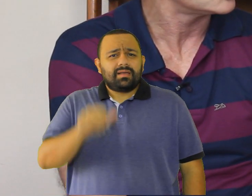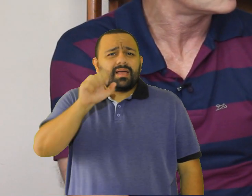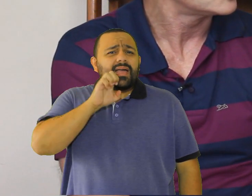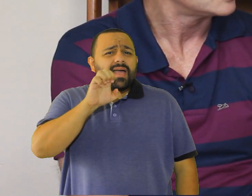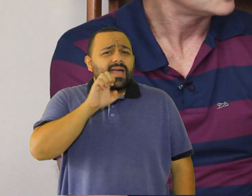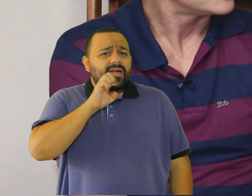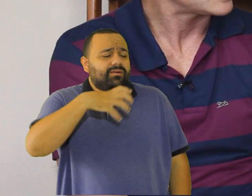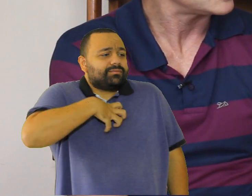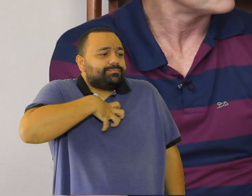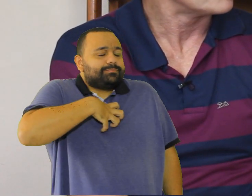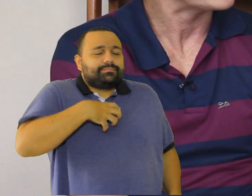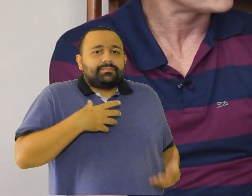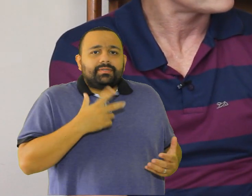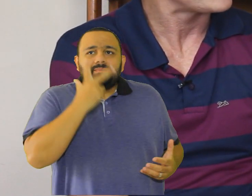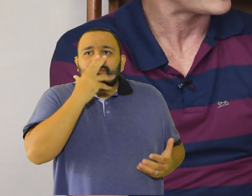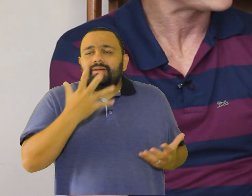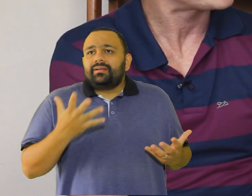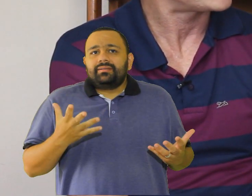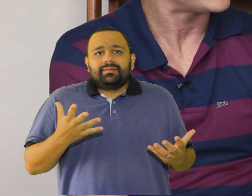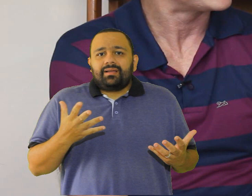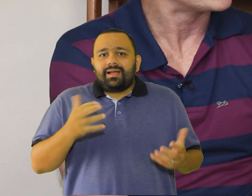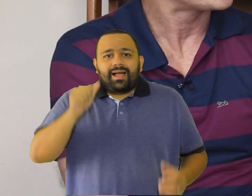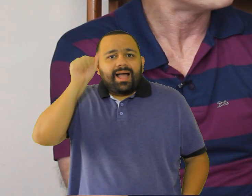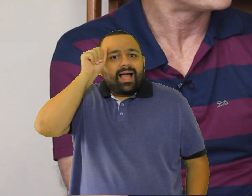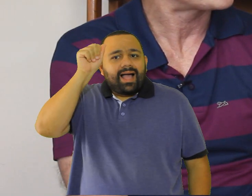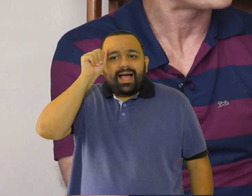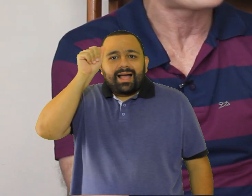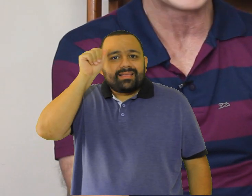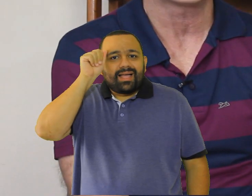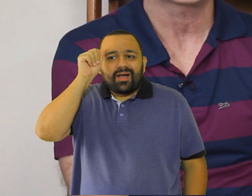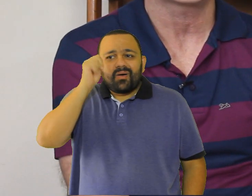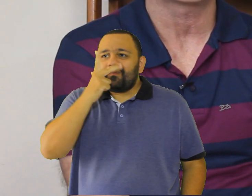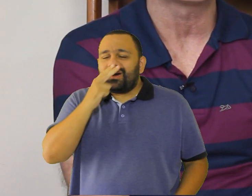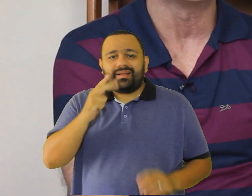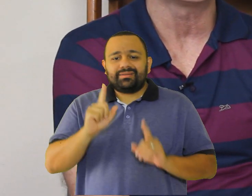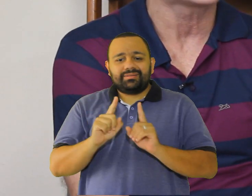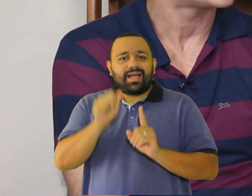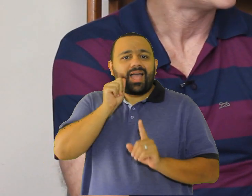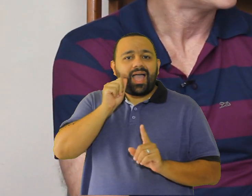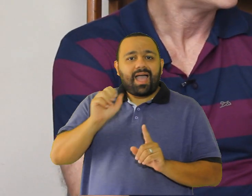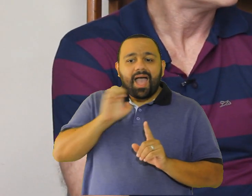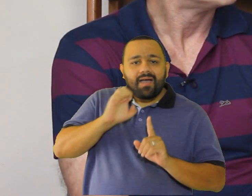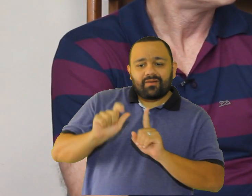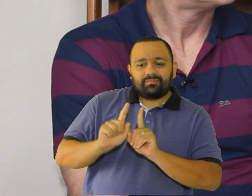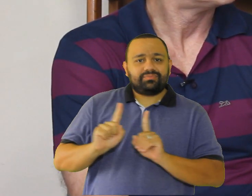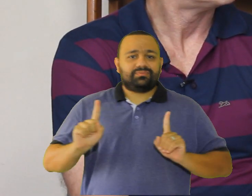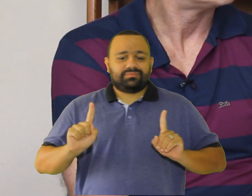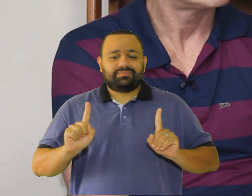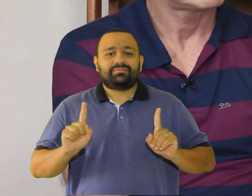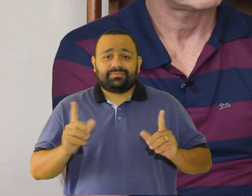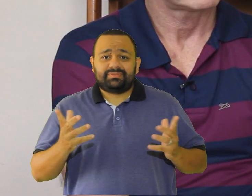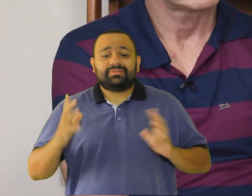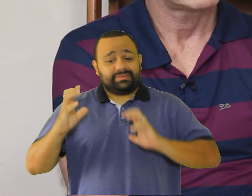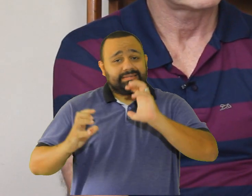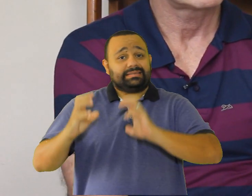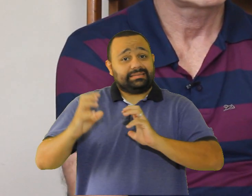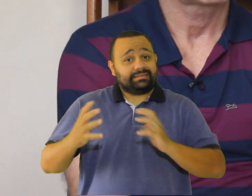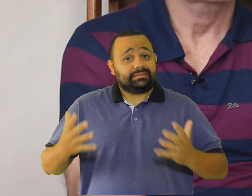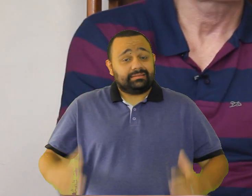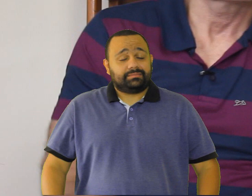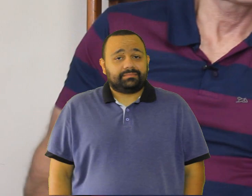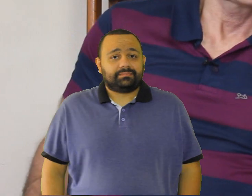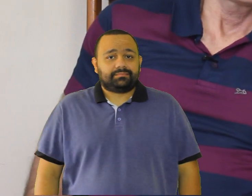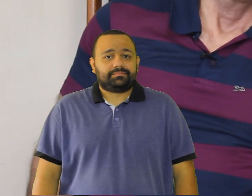teria sentido naquele momento. Eu acho que Adão dormiu no sofá naquela noite. Pois é, eu imagino que